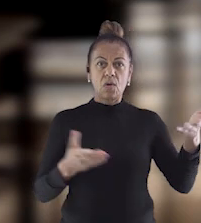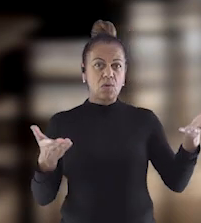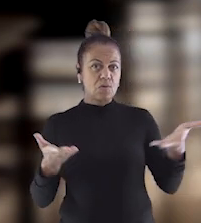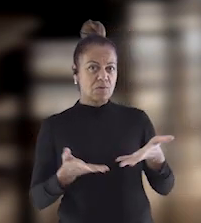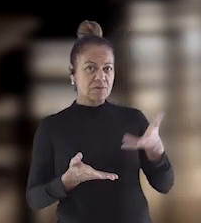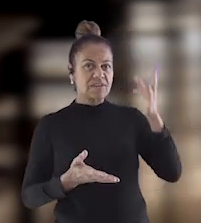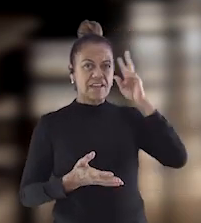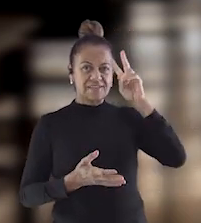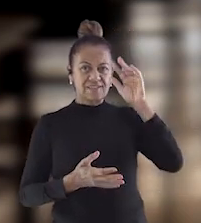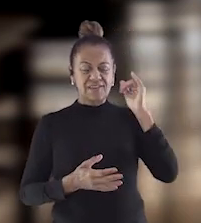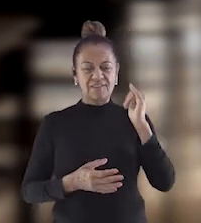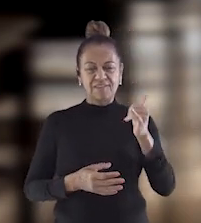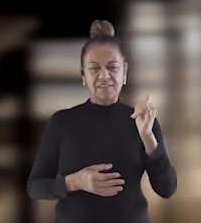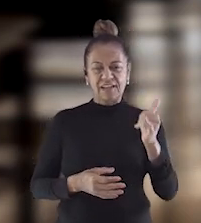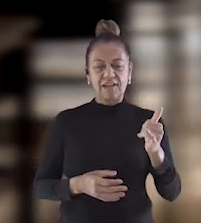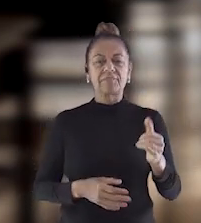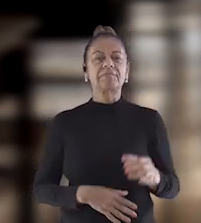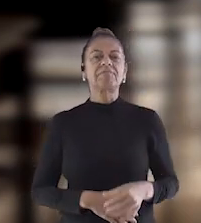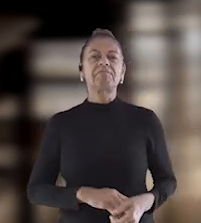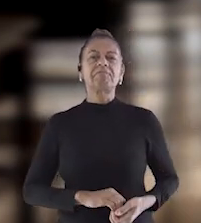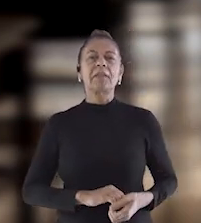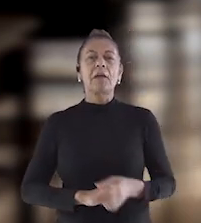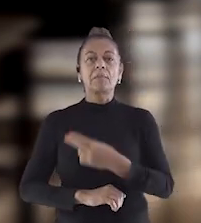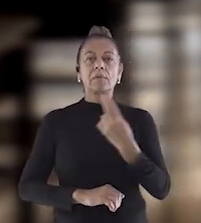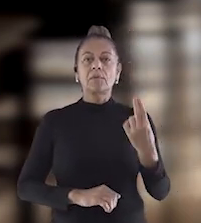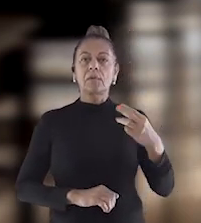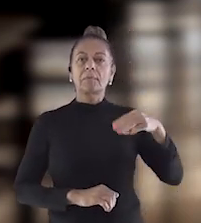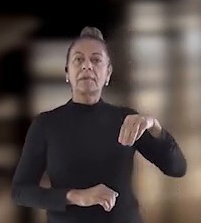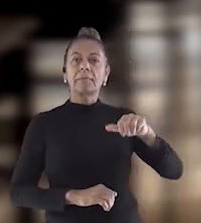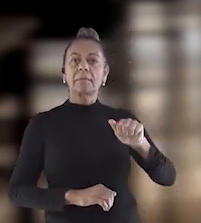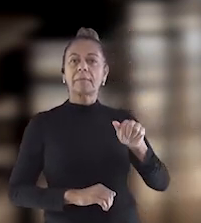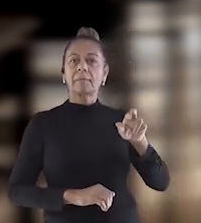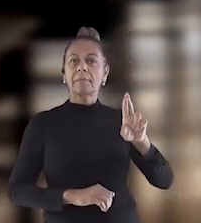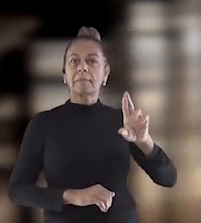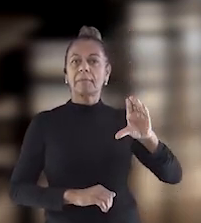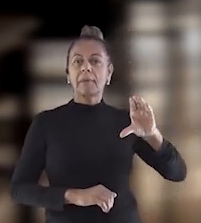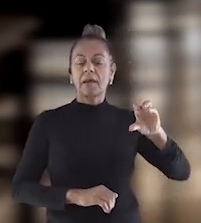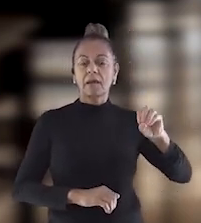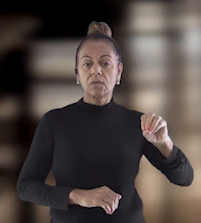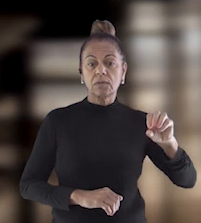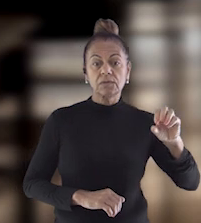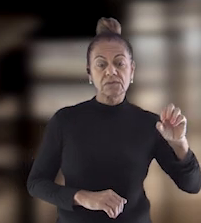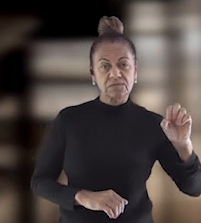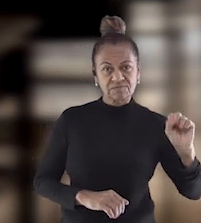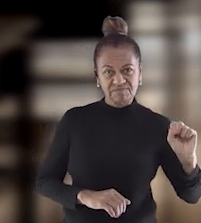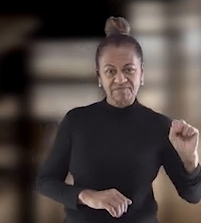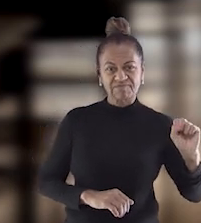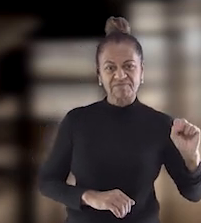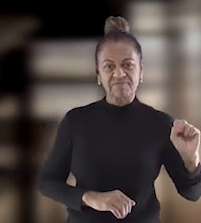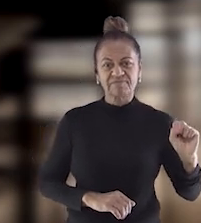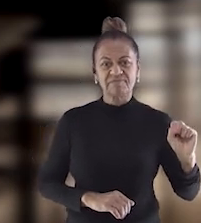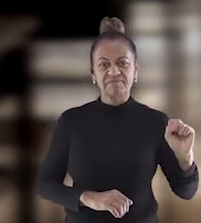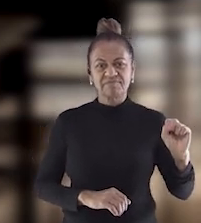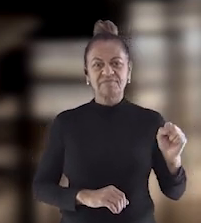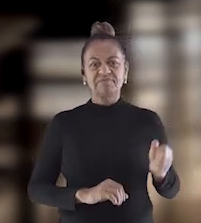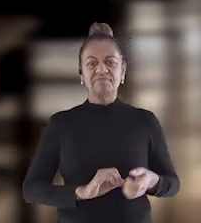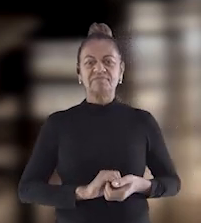Meu nome é Marcos, eu tenho 53 anos, minha profissão é recepcionista